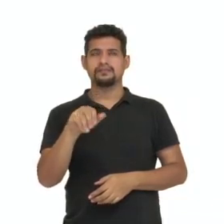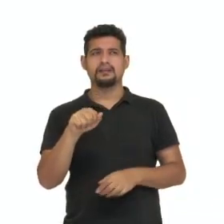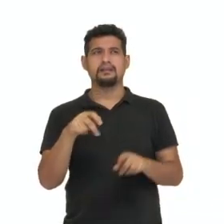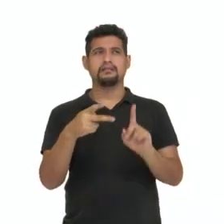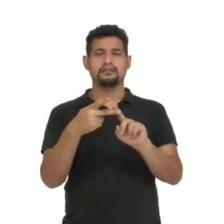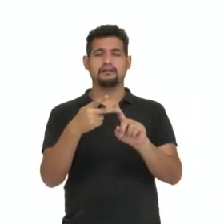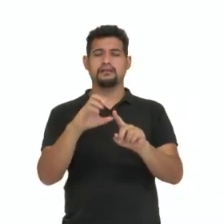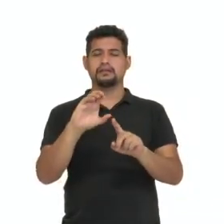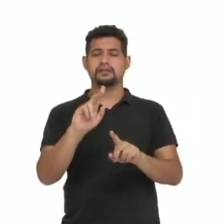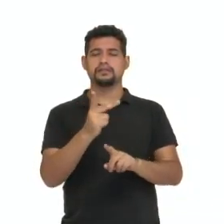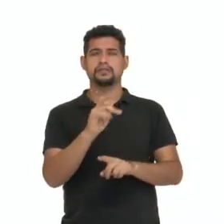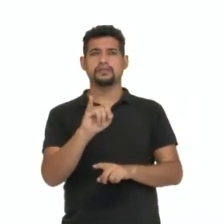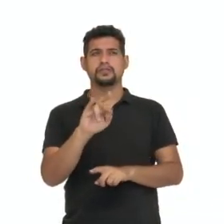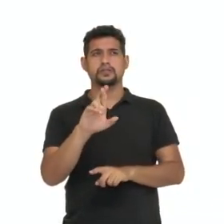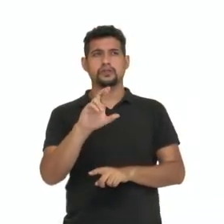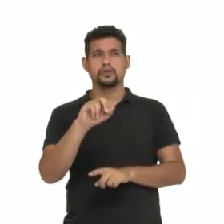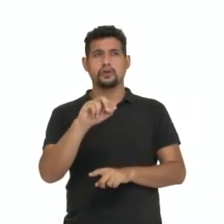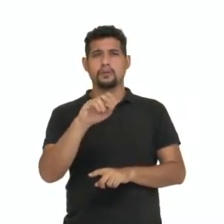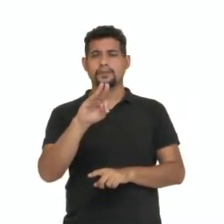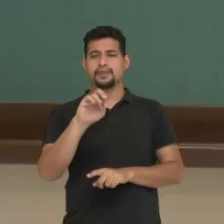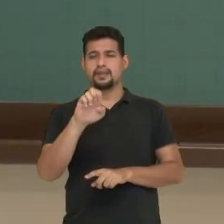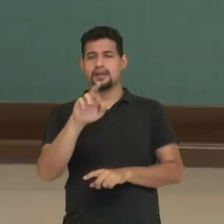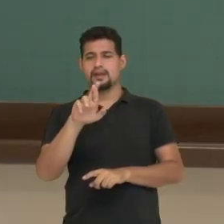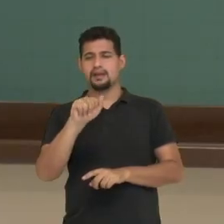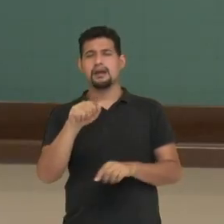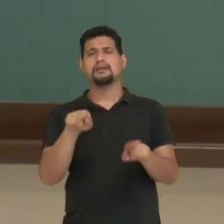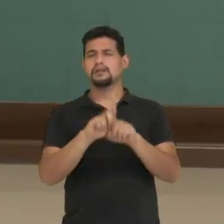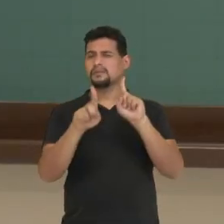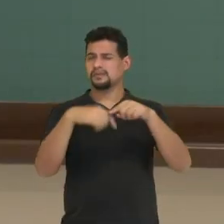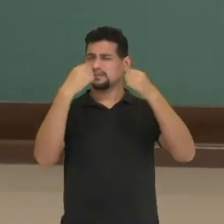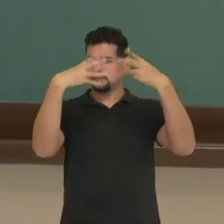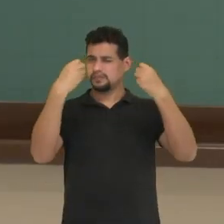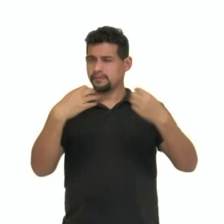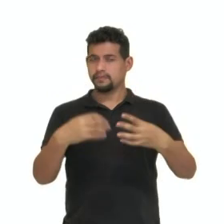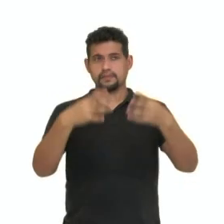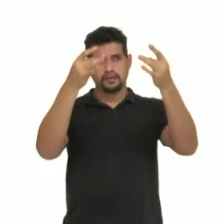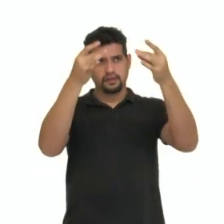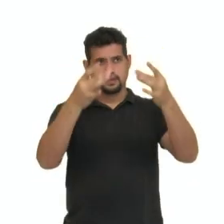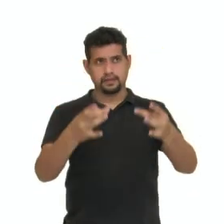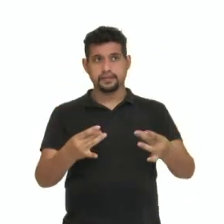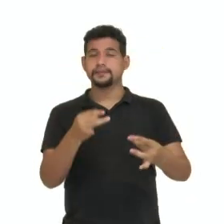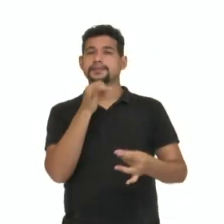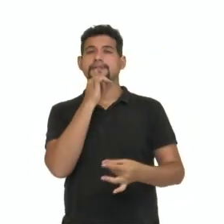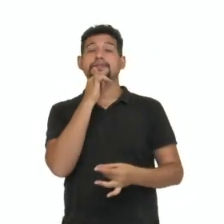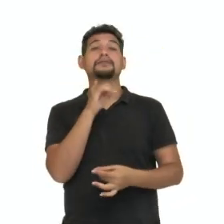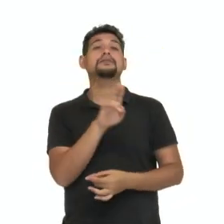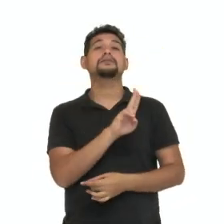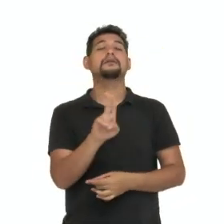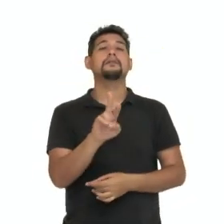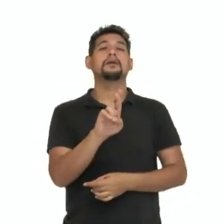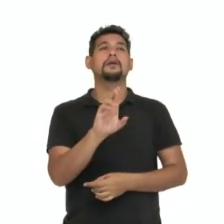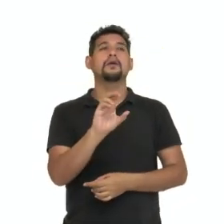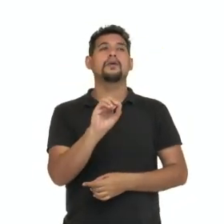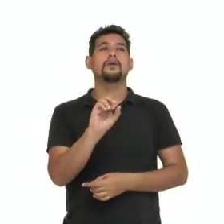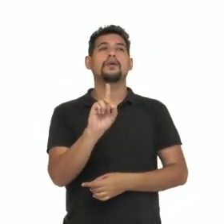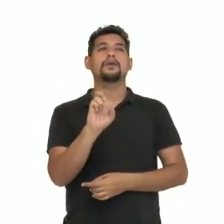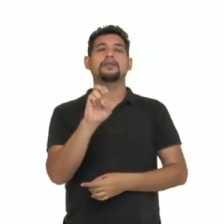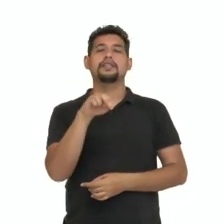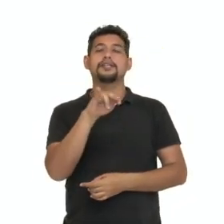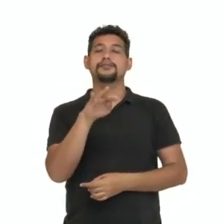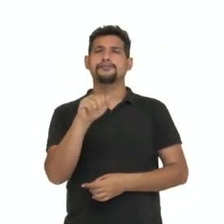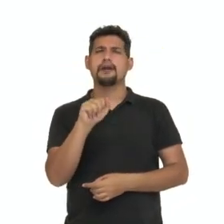Cetácea e Primata. E nós vamos falar um pouquinho de cada uma delas. Então aqui a gente vai falar então sobre a Rodentia